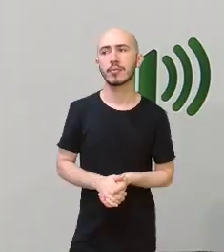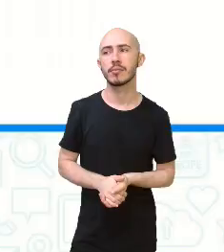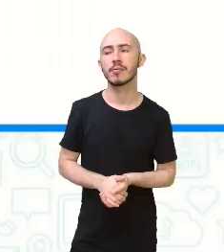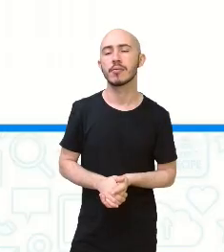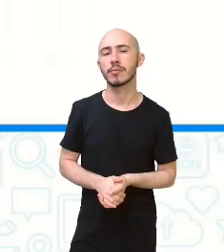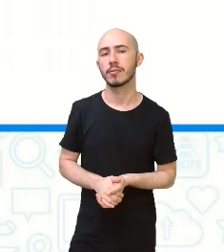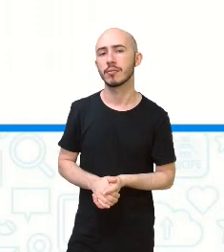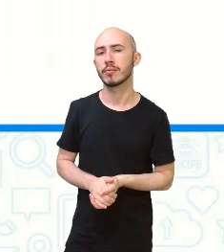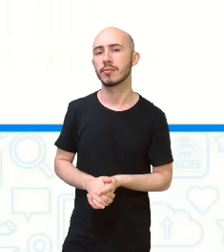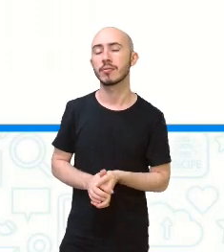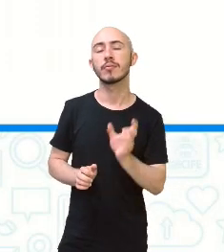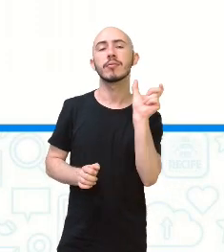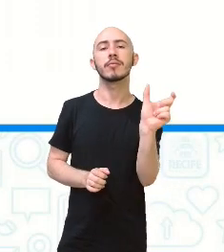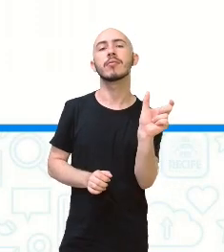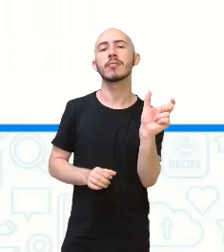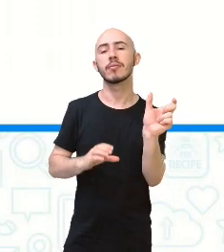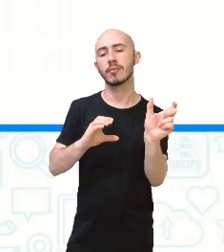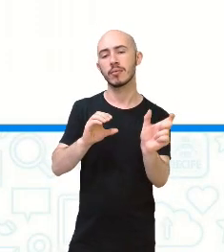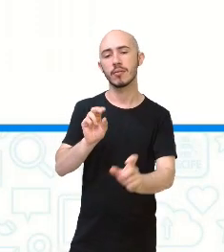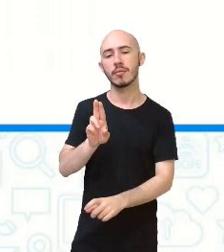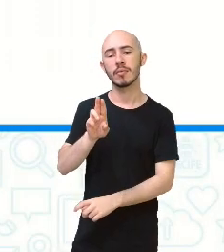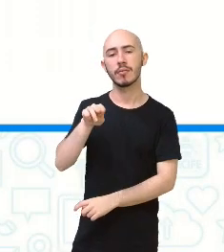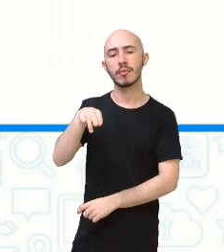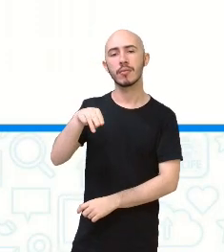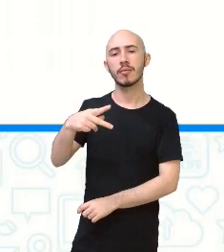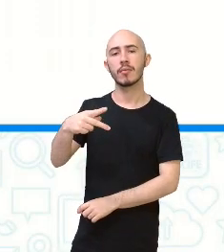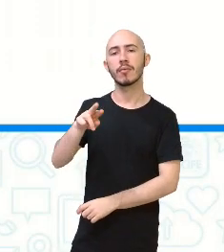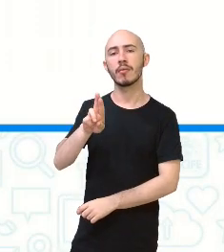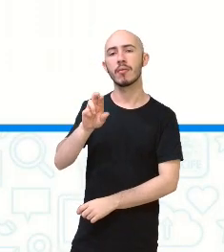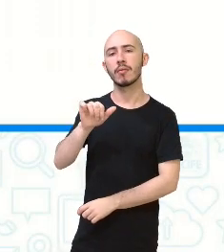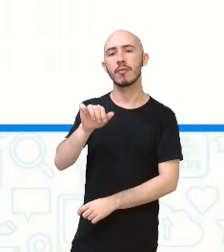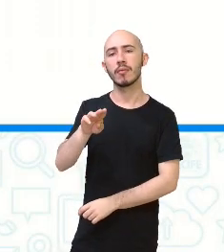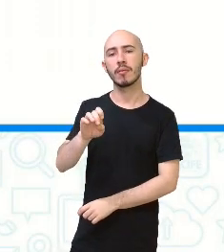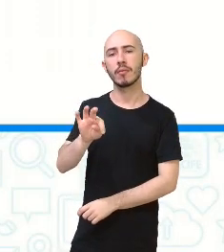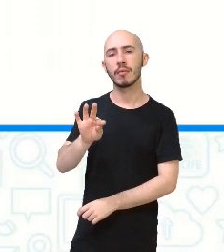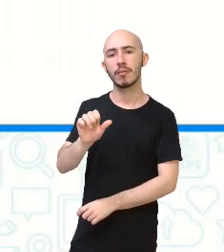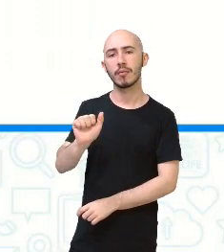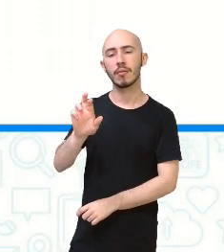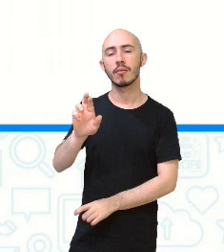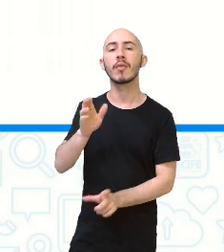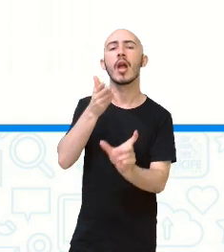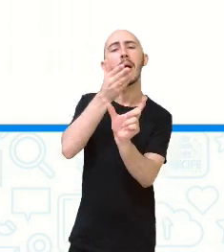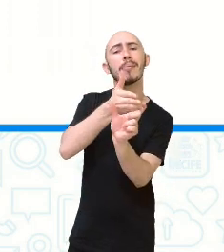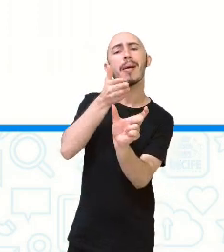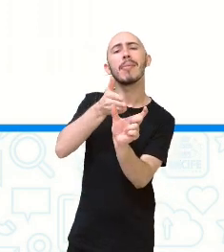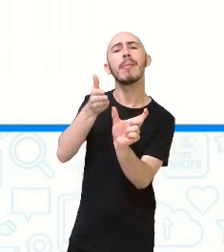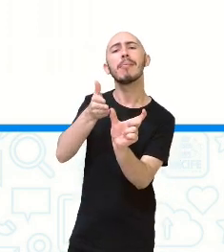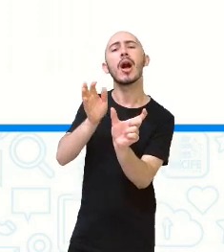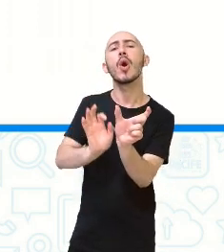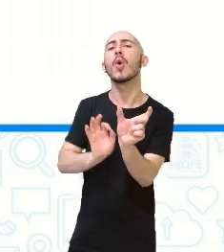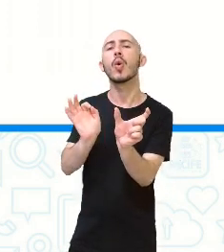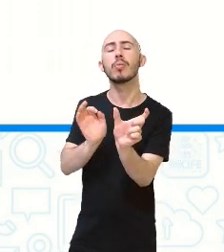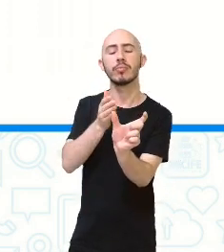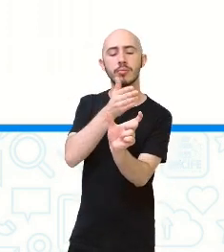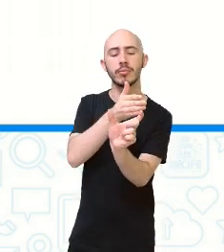verbete, né? É cumprimentar. Olha como ele separou as sílabas, depende de cada dicionário. Ó.